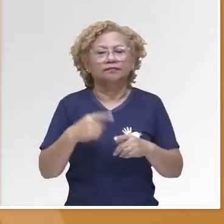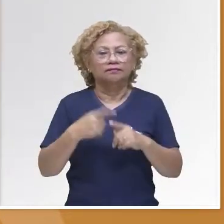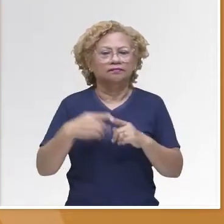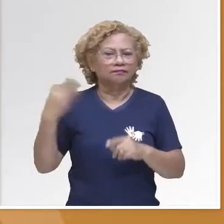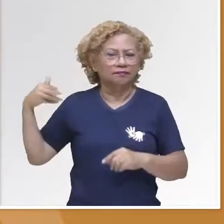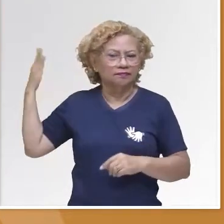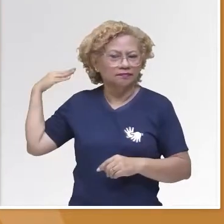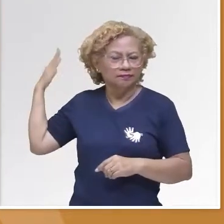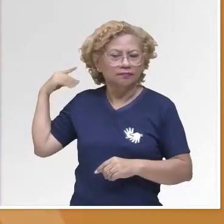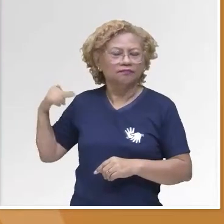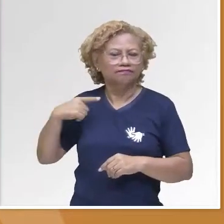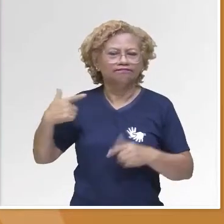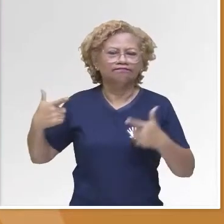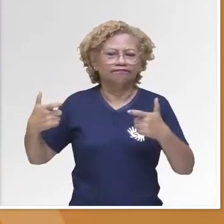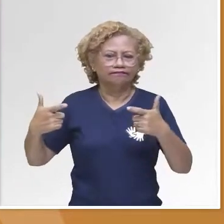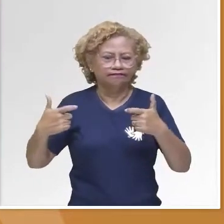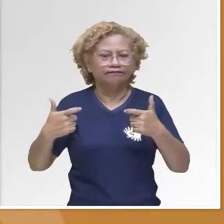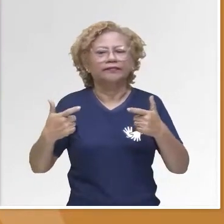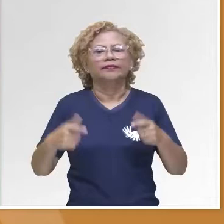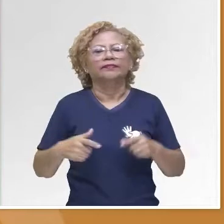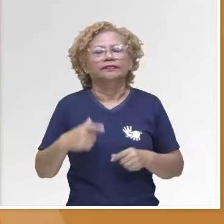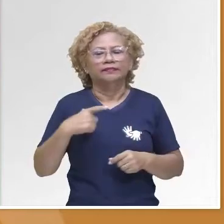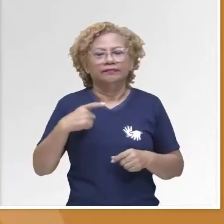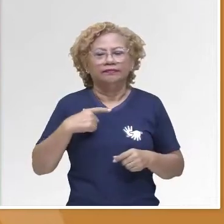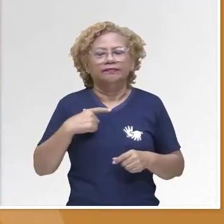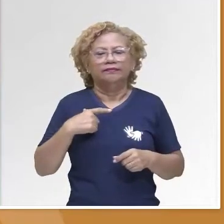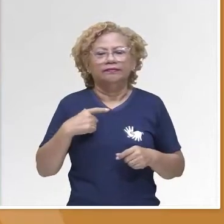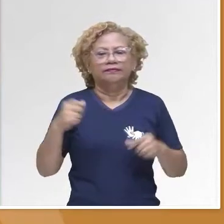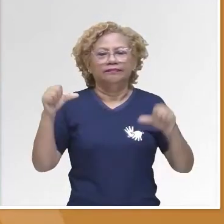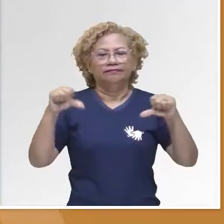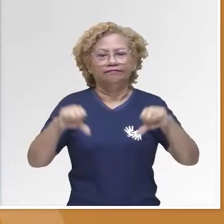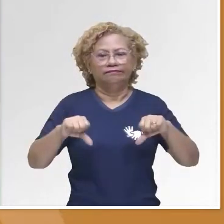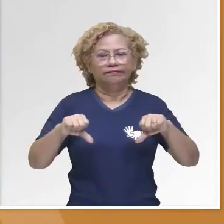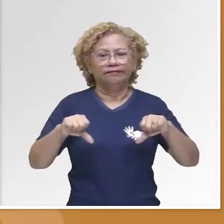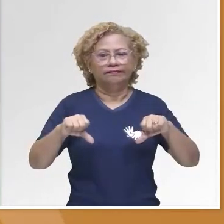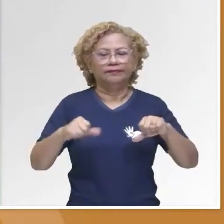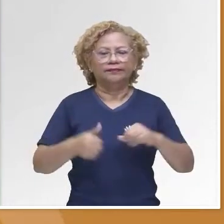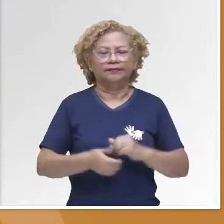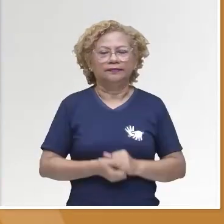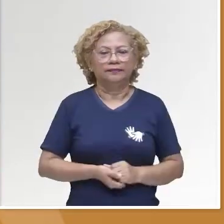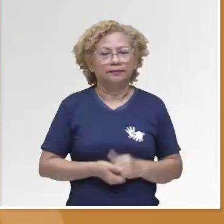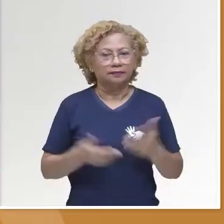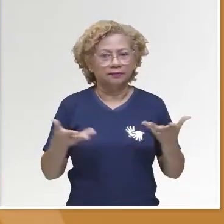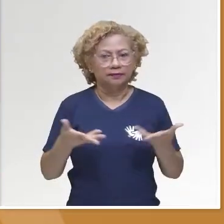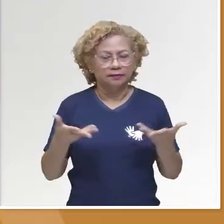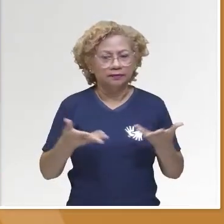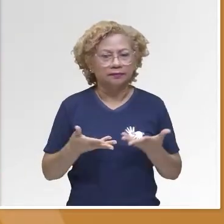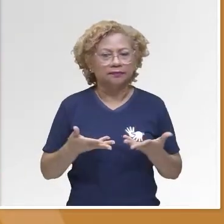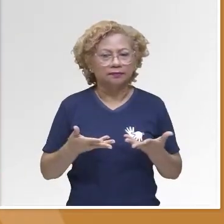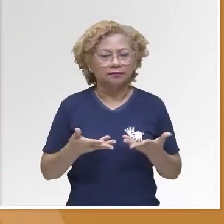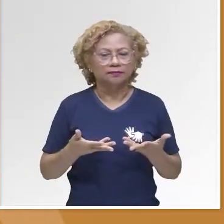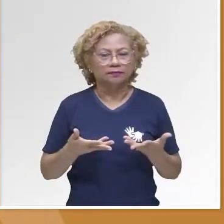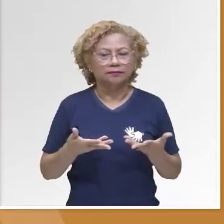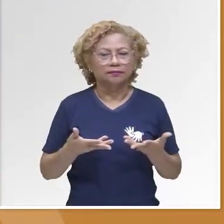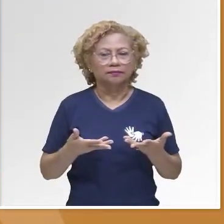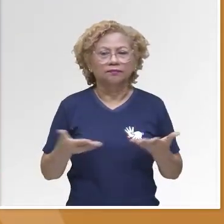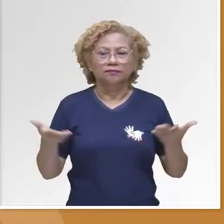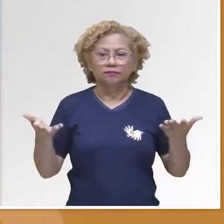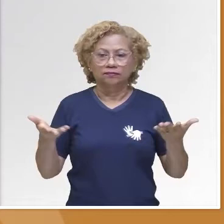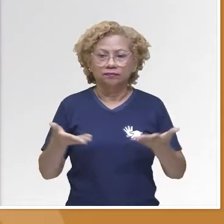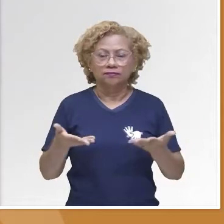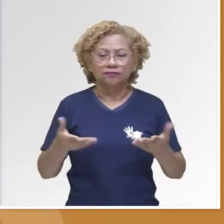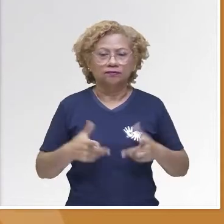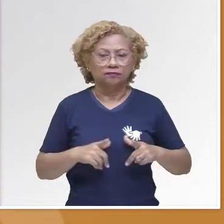ali devastado, né, por essa guerra. Tá? Então, hoje, o Japão consegue ter aí,